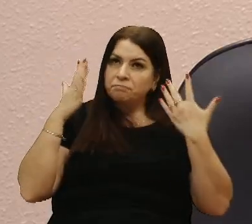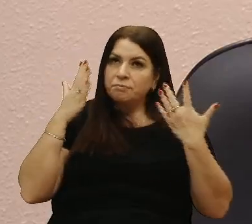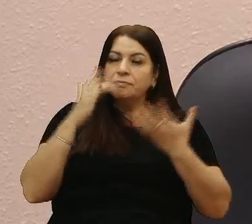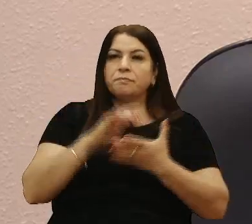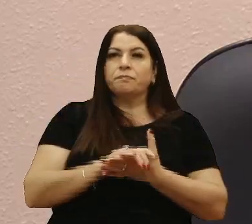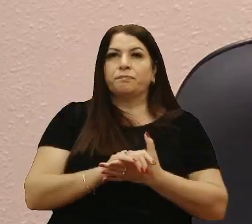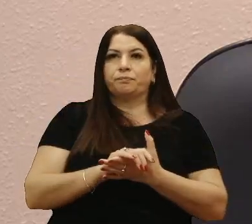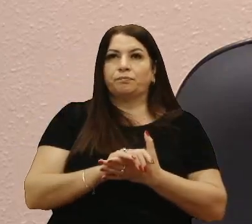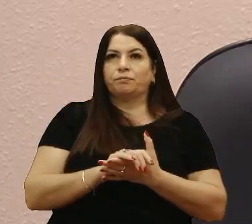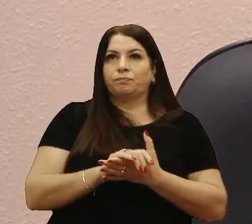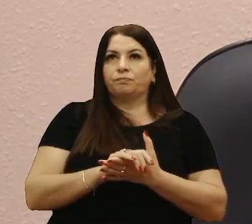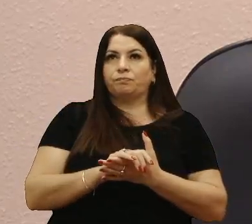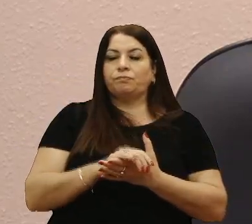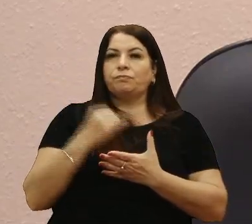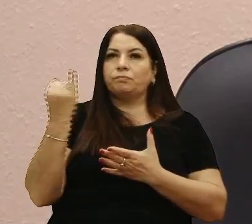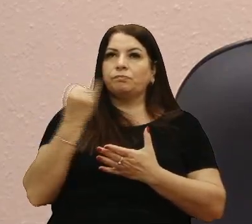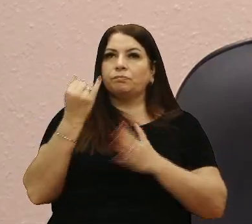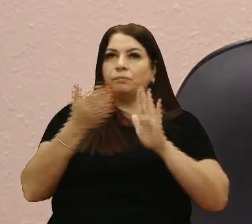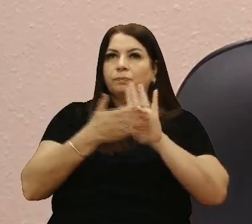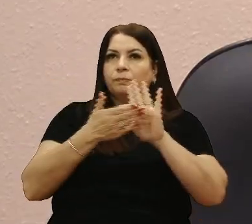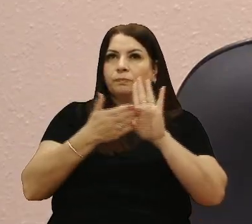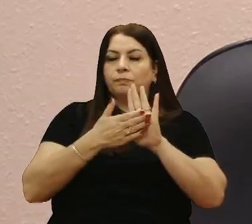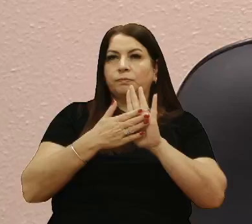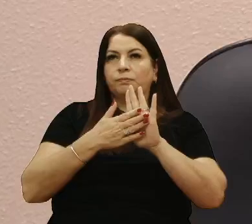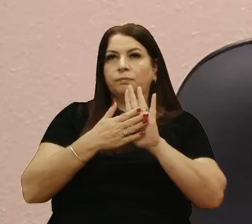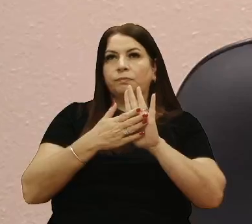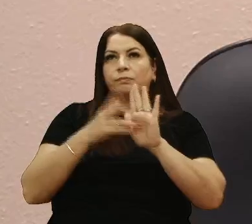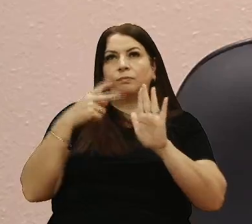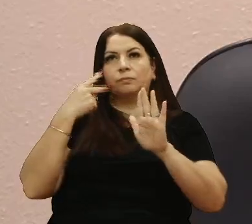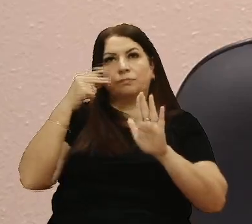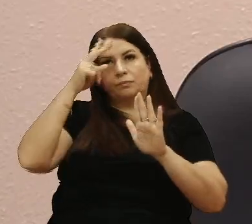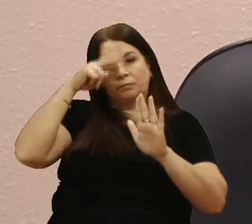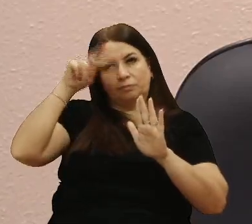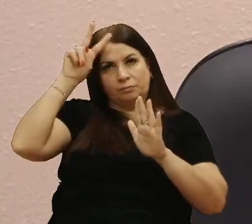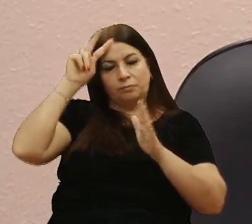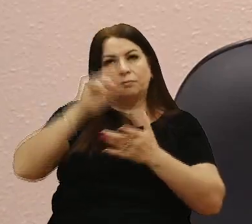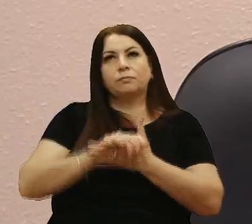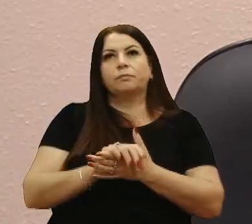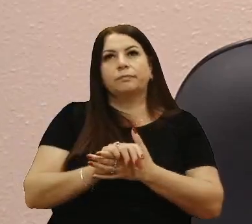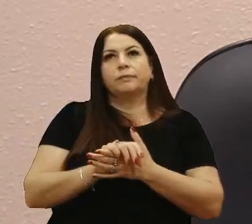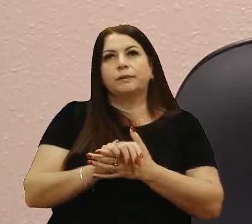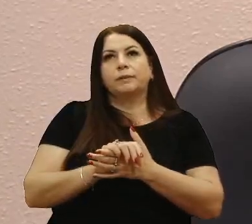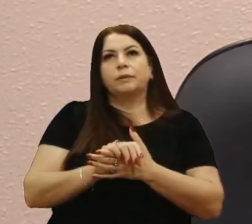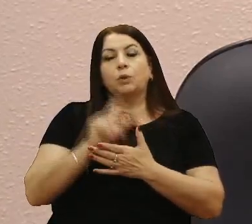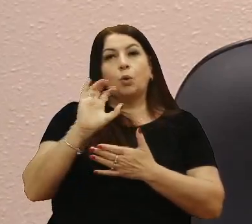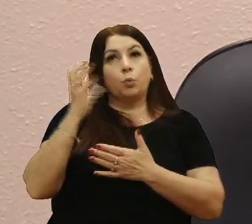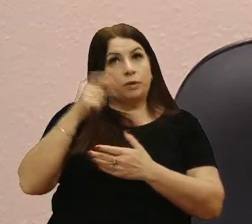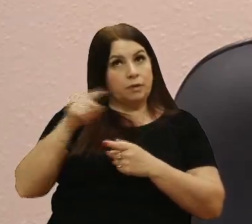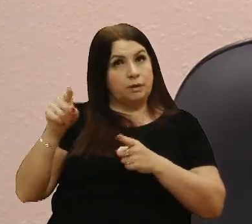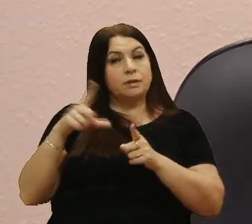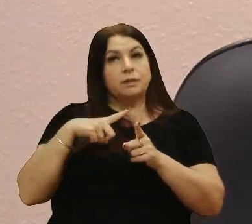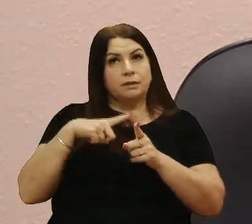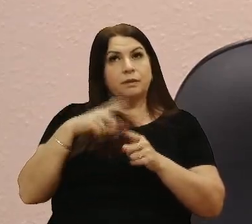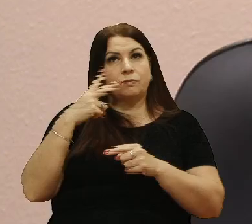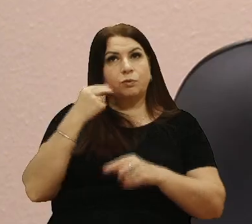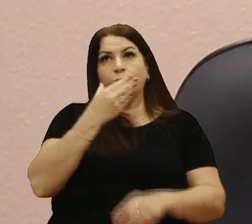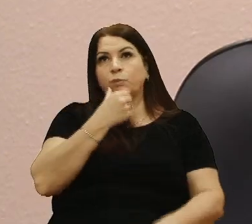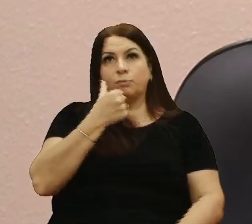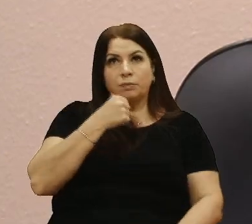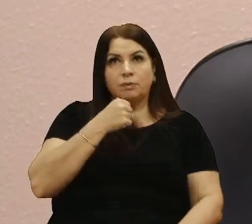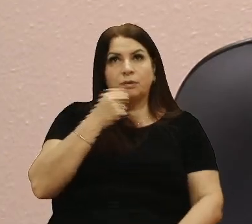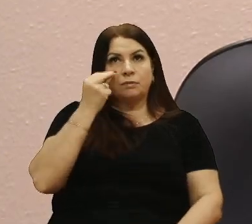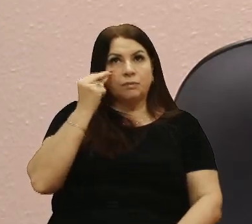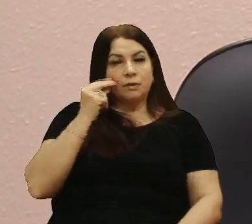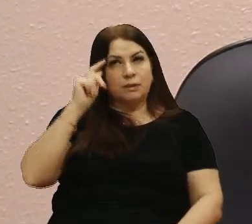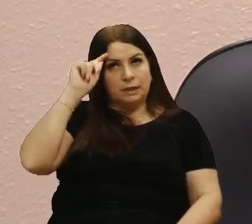aqui nessa importante propositura do vereador Edson da Rosa, e isso só acontece porque temos vereadores e vereadoras Cláudio Libardi